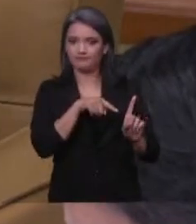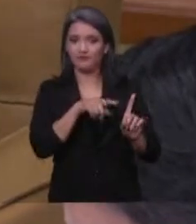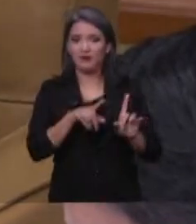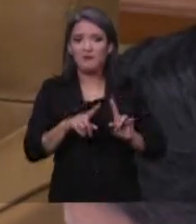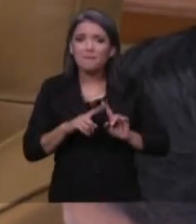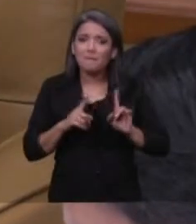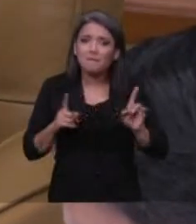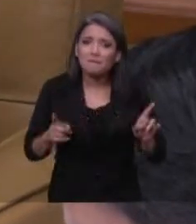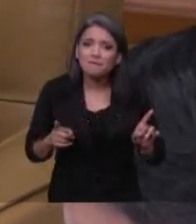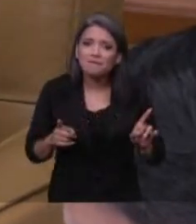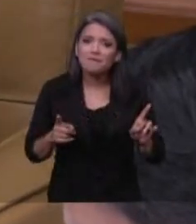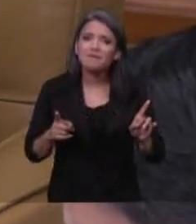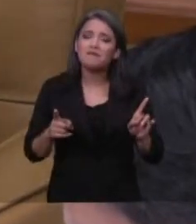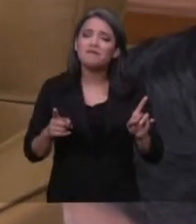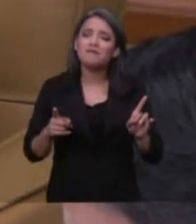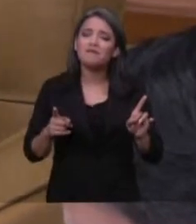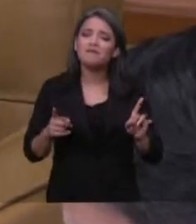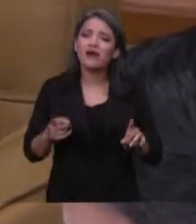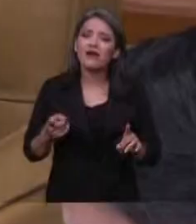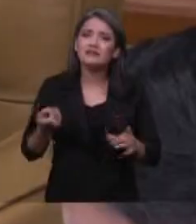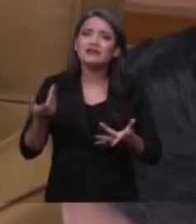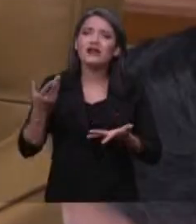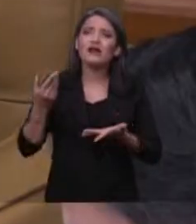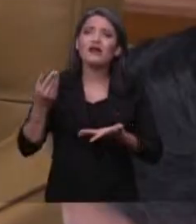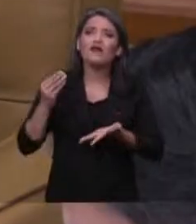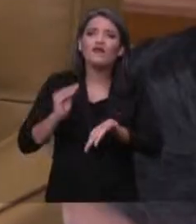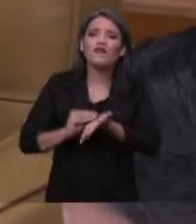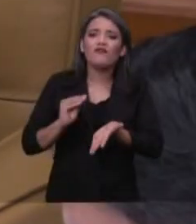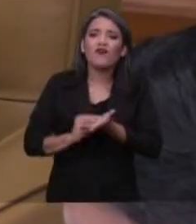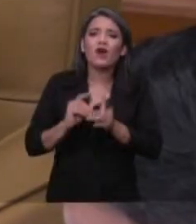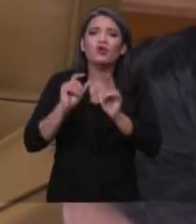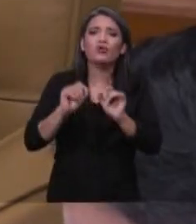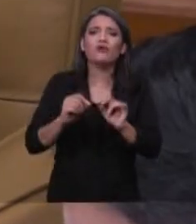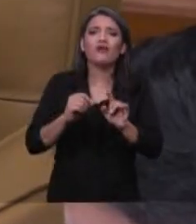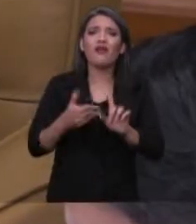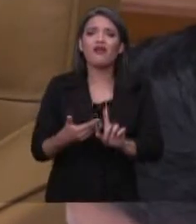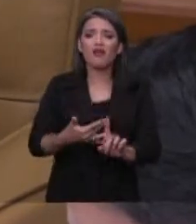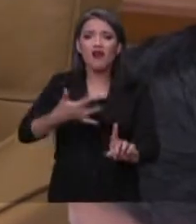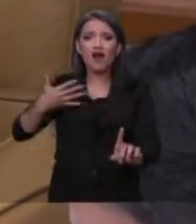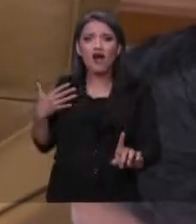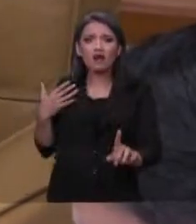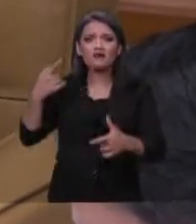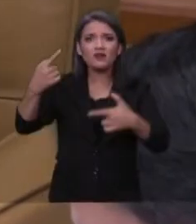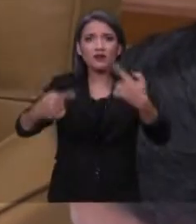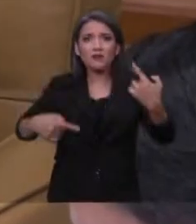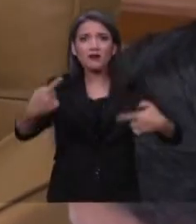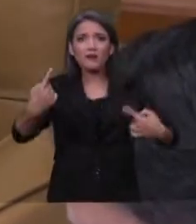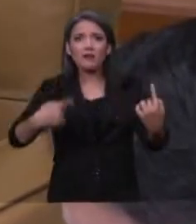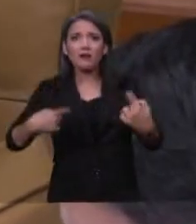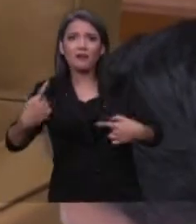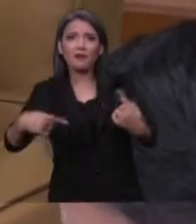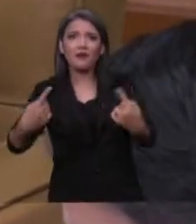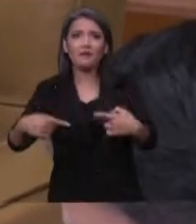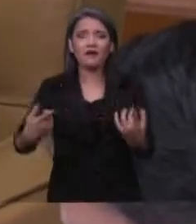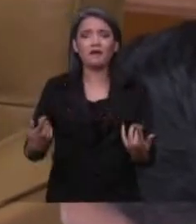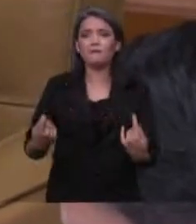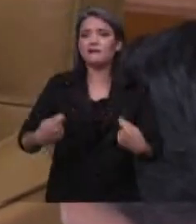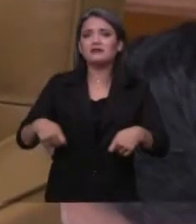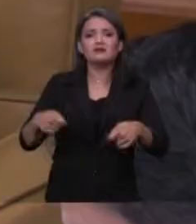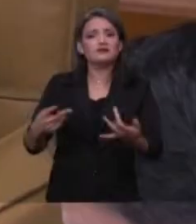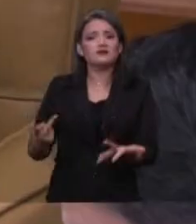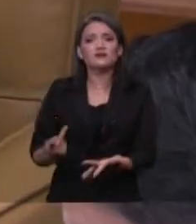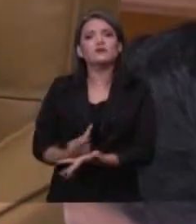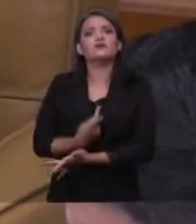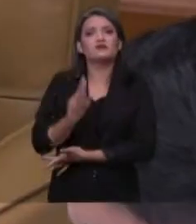Mas falta alguém. Falta toda essa discussão. Isso precisa ser,